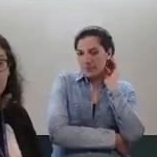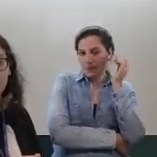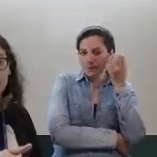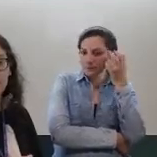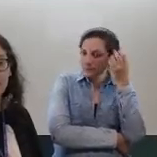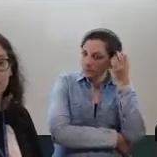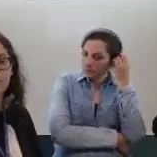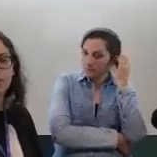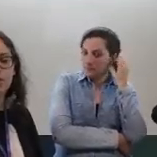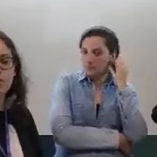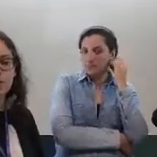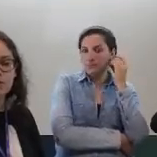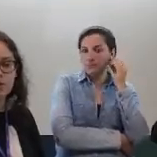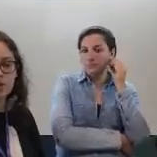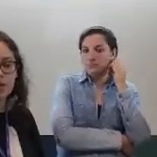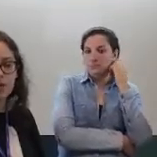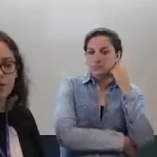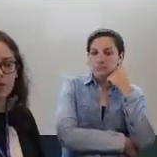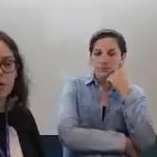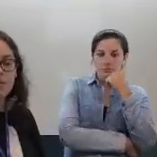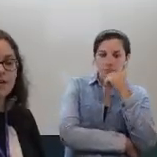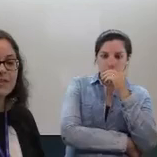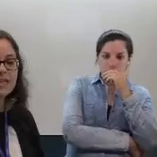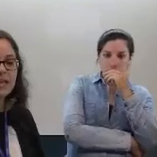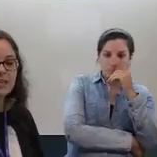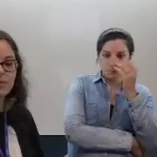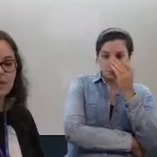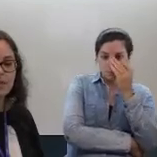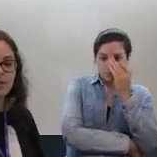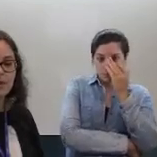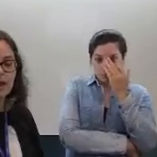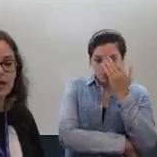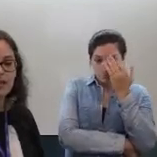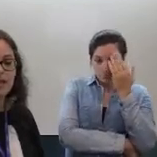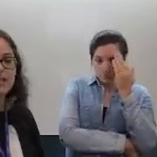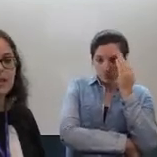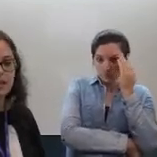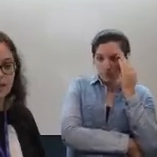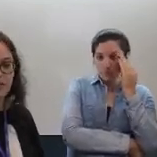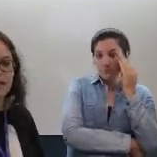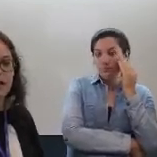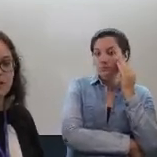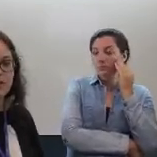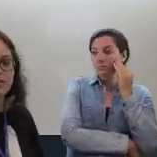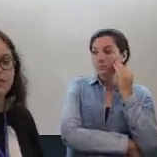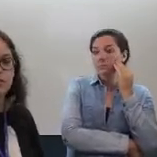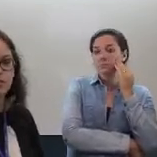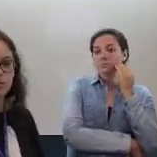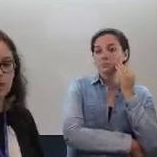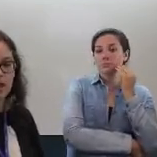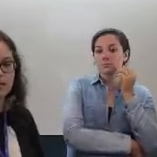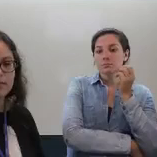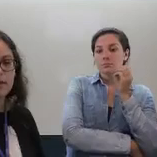foi 19 de setembro de 1998. Para fazer essa numeração, tá? Tem que ser feita a